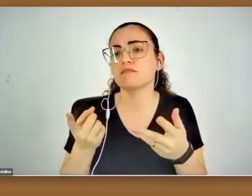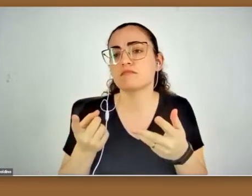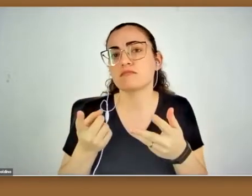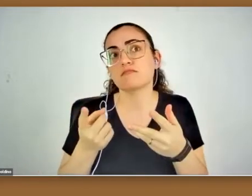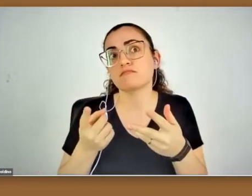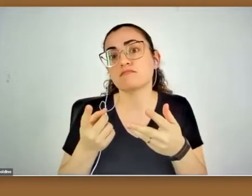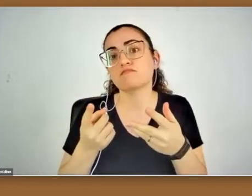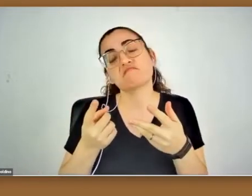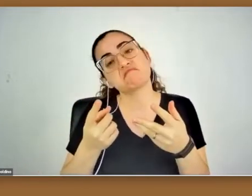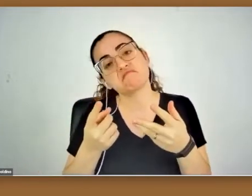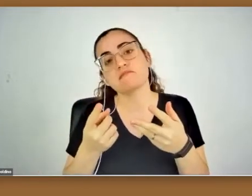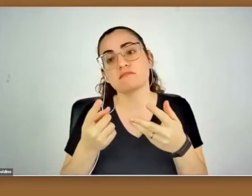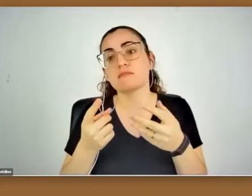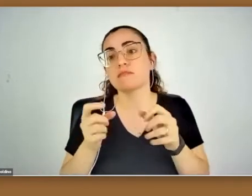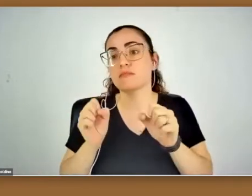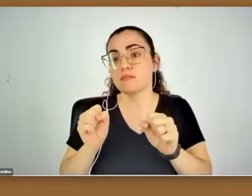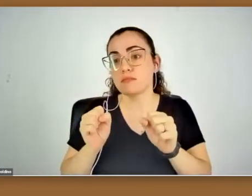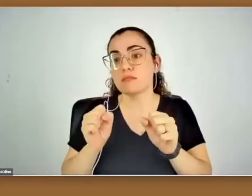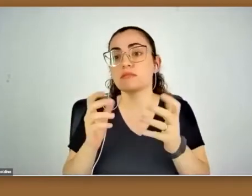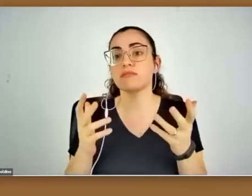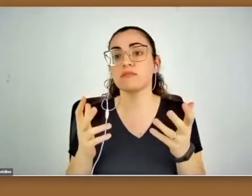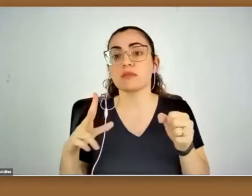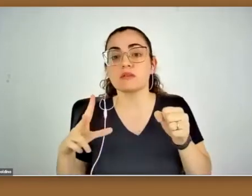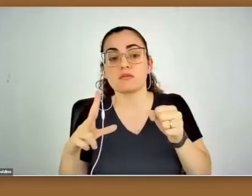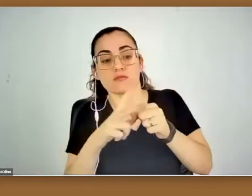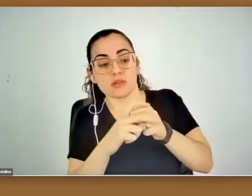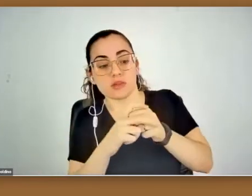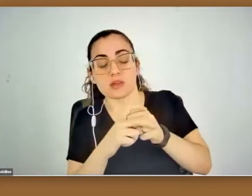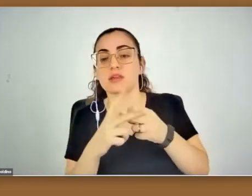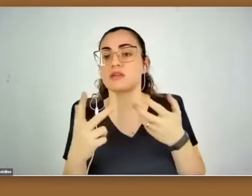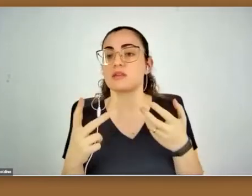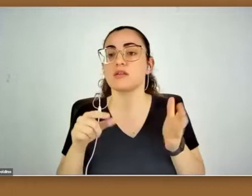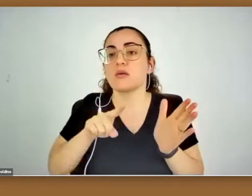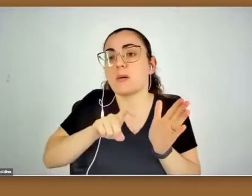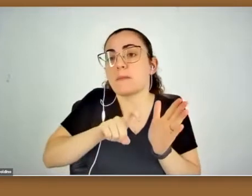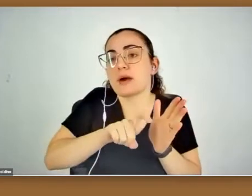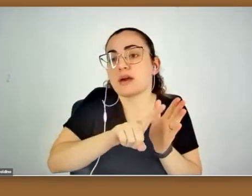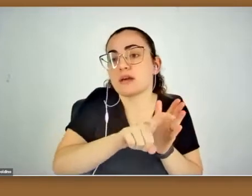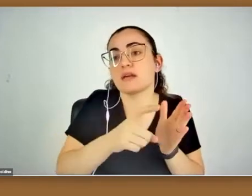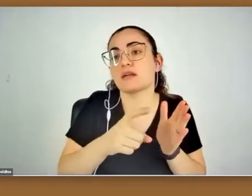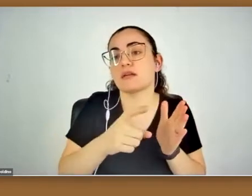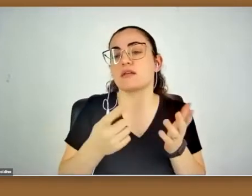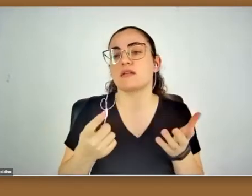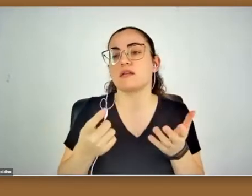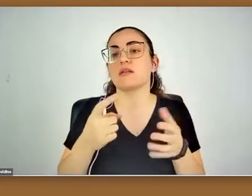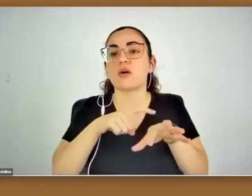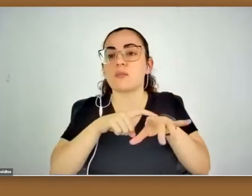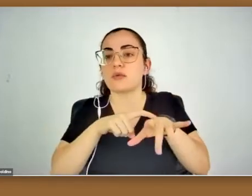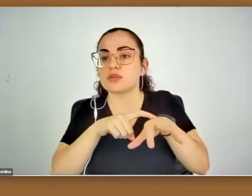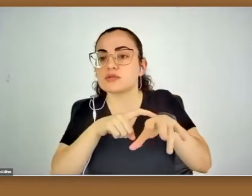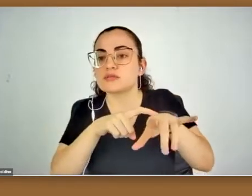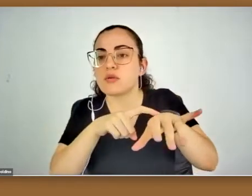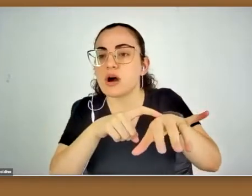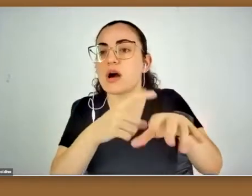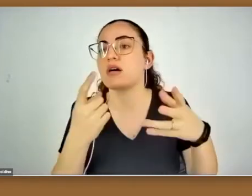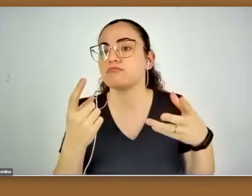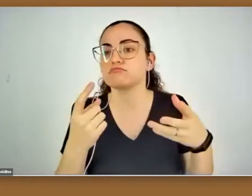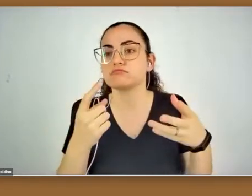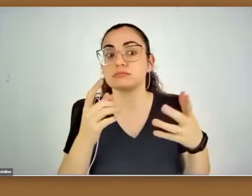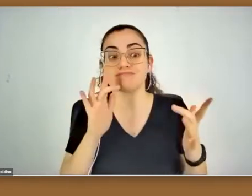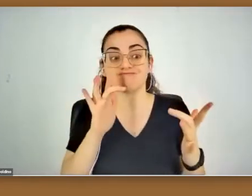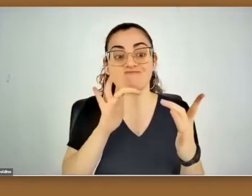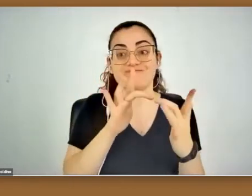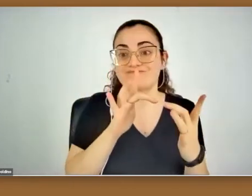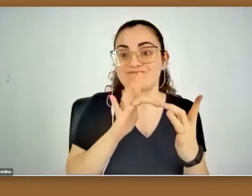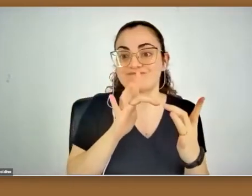ser, né, que dá origem a essa doença, como, por exemplo, um vírus, uma bactéria, um protozoário.